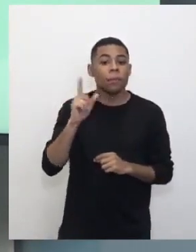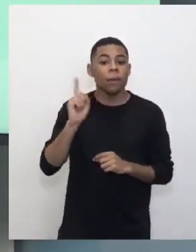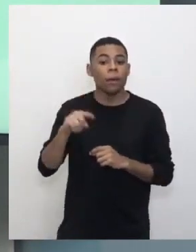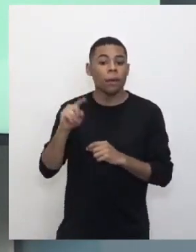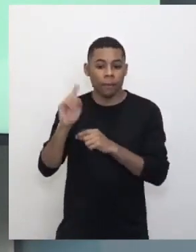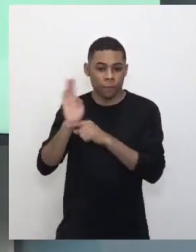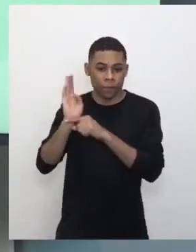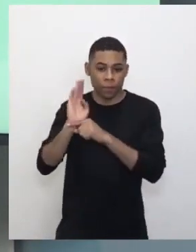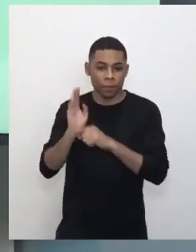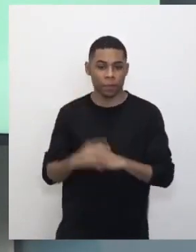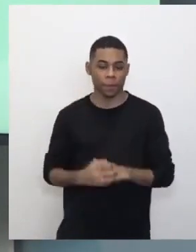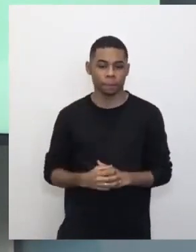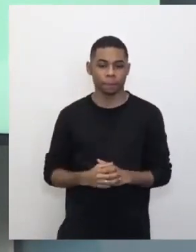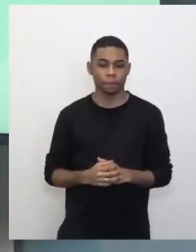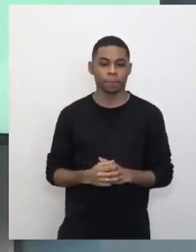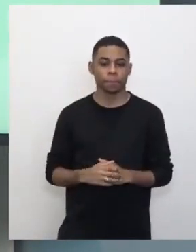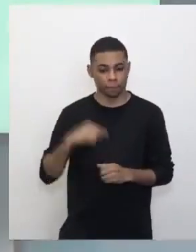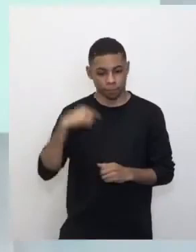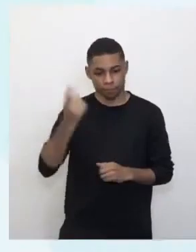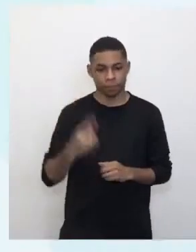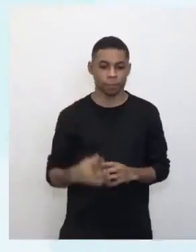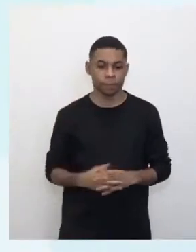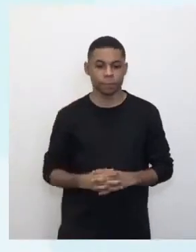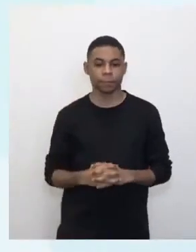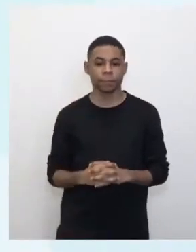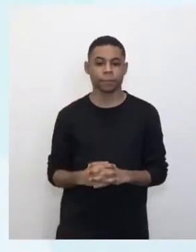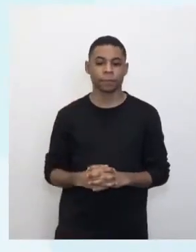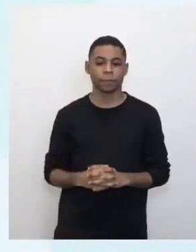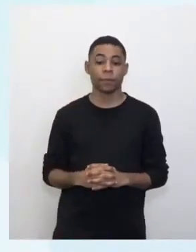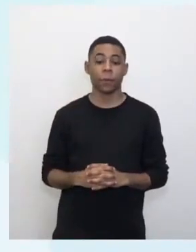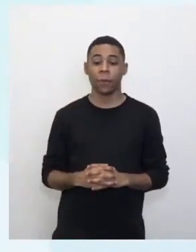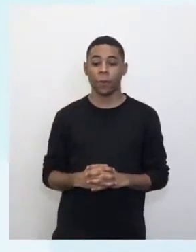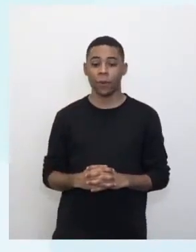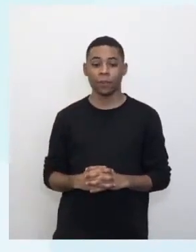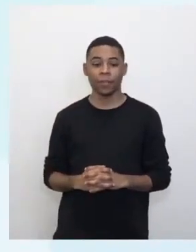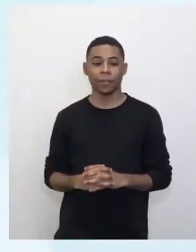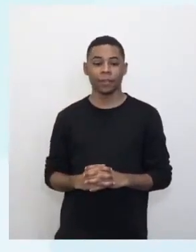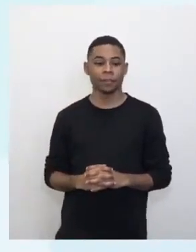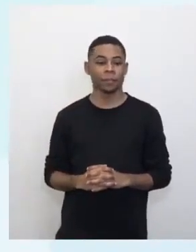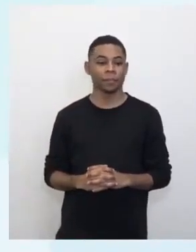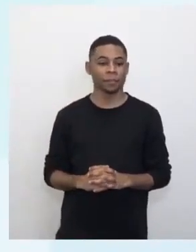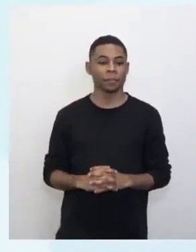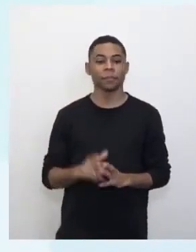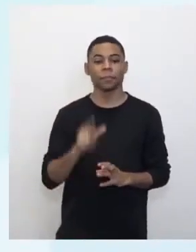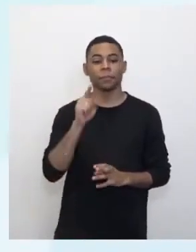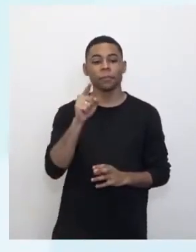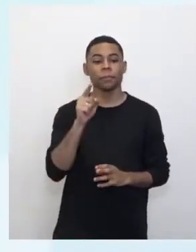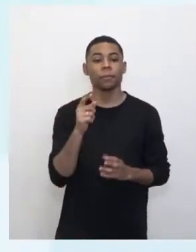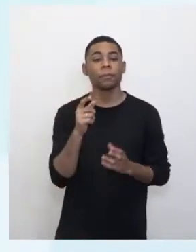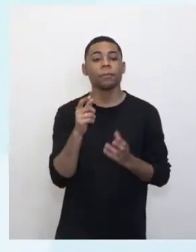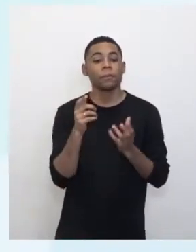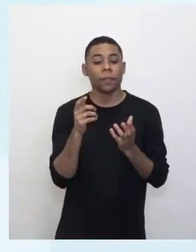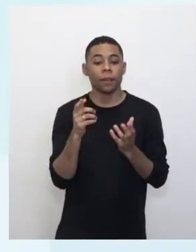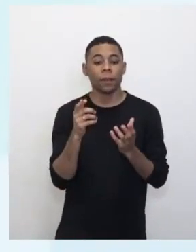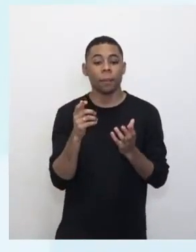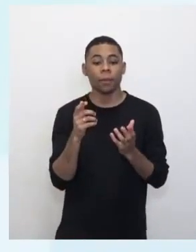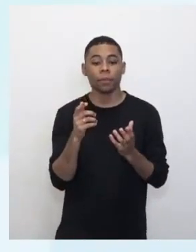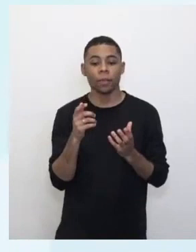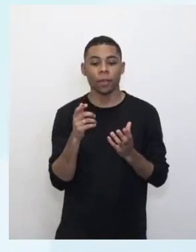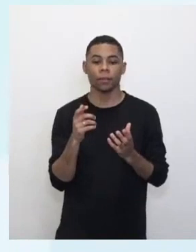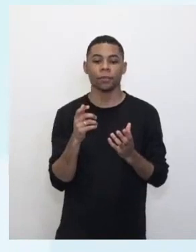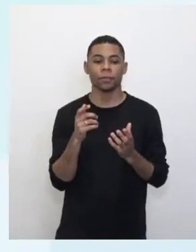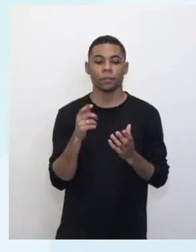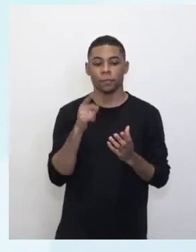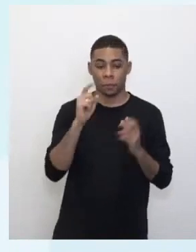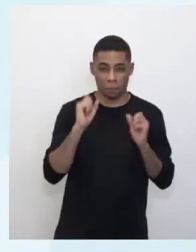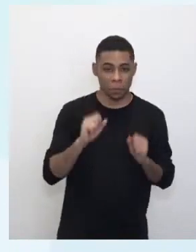book também. Next choice, a próxima escolha que vocês vão ter aí, ó. You can choose either the motorcycle or the car.